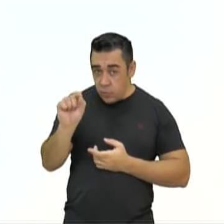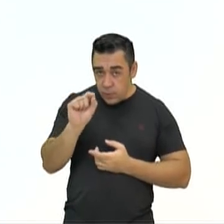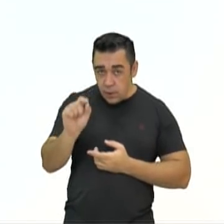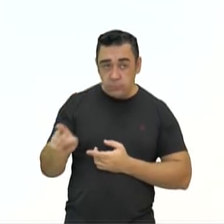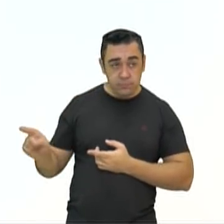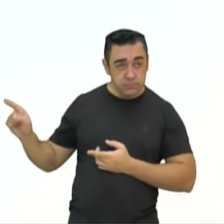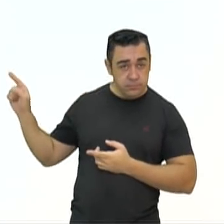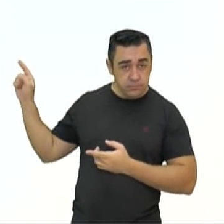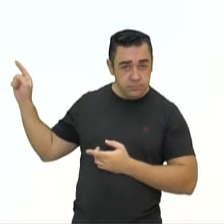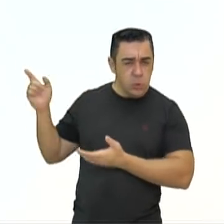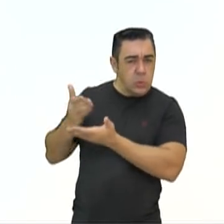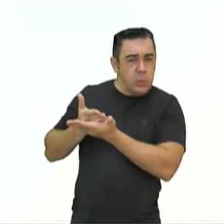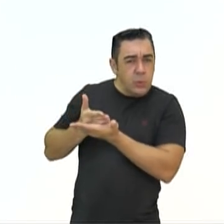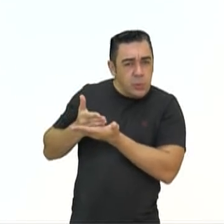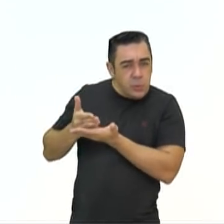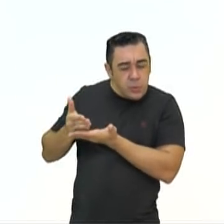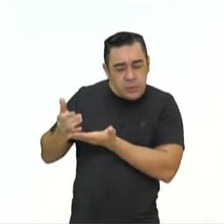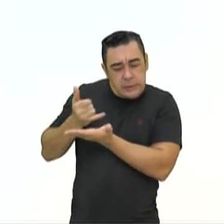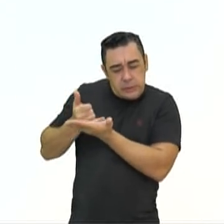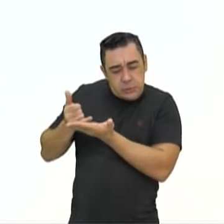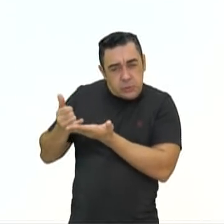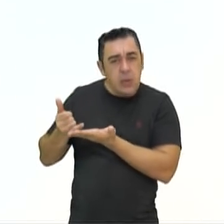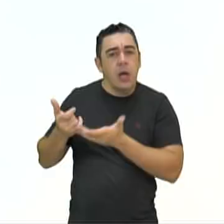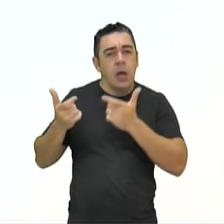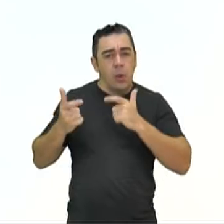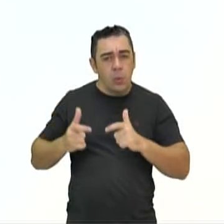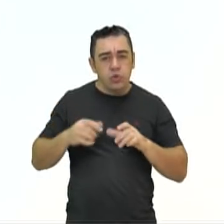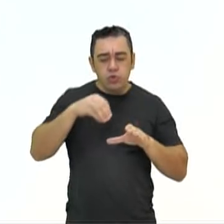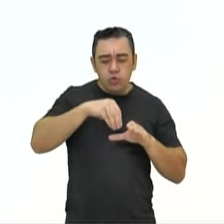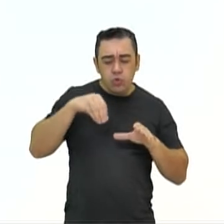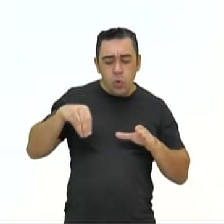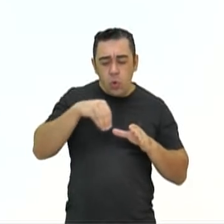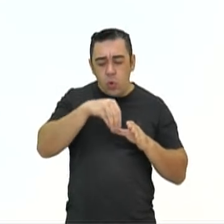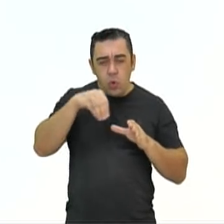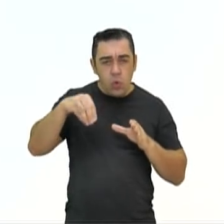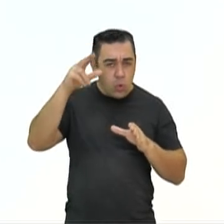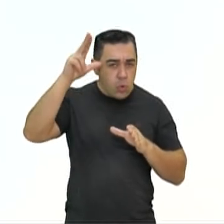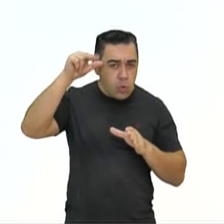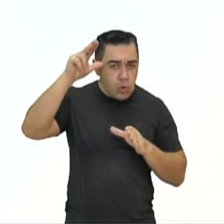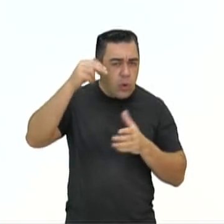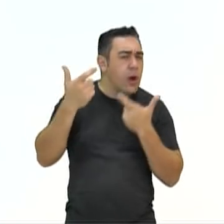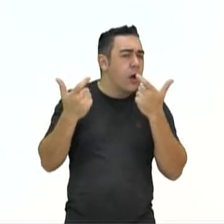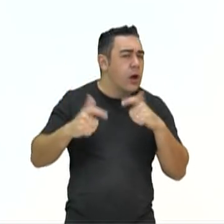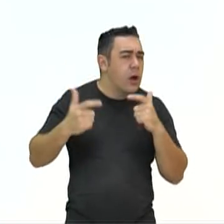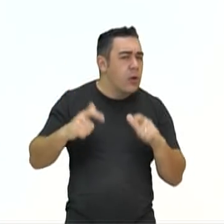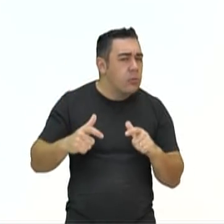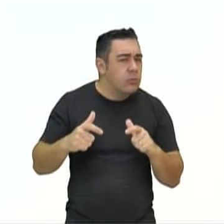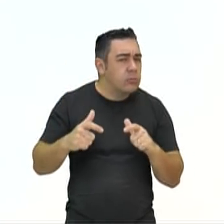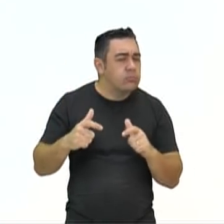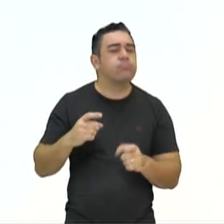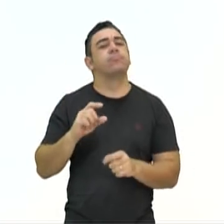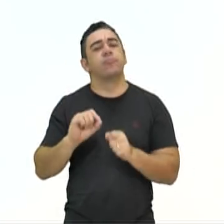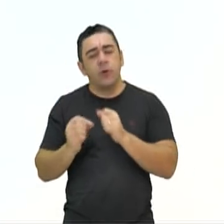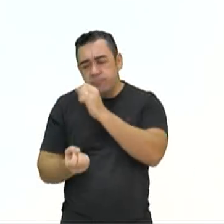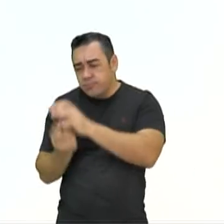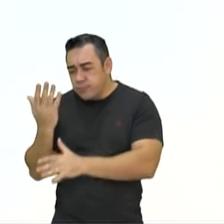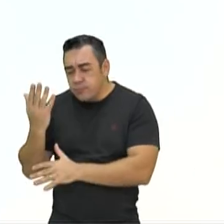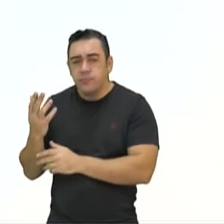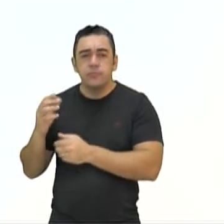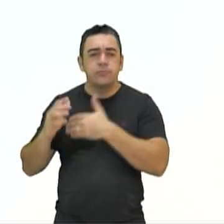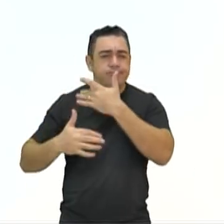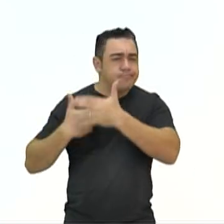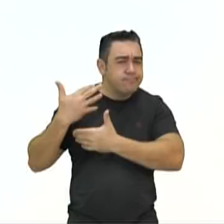uma introdução ao xadrez, né? Falamos de onde ele veio, como eram os primeiros registros, né? Falamos da história em específica ali,